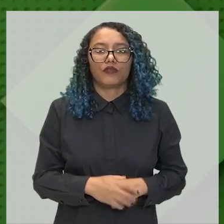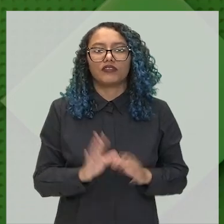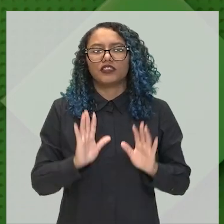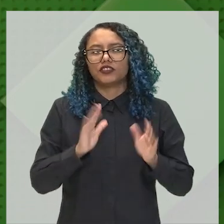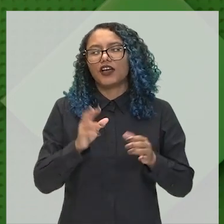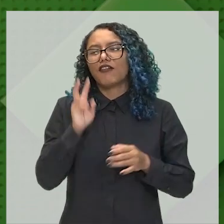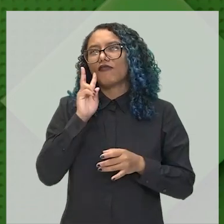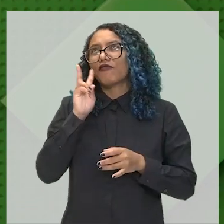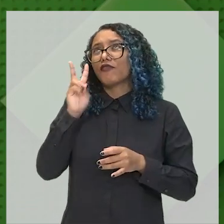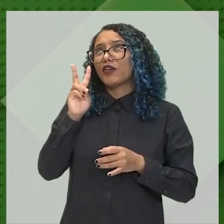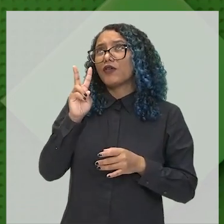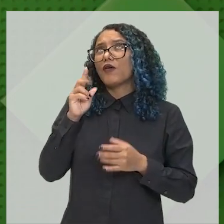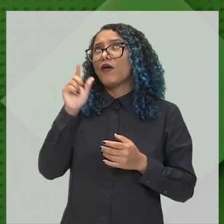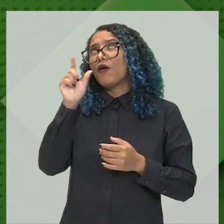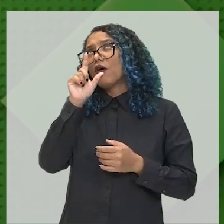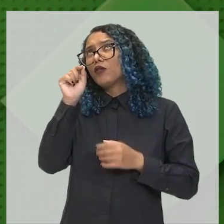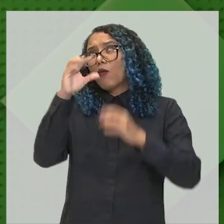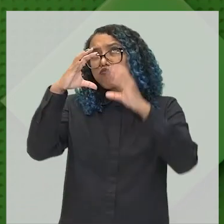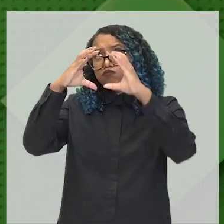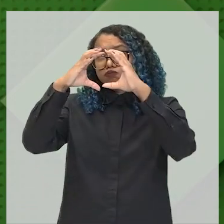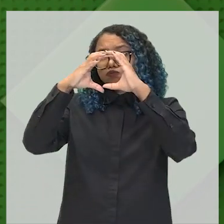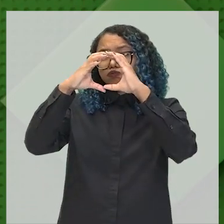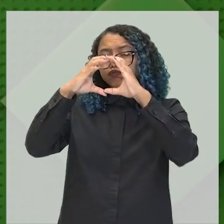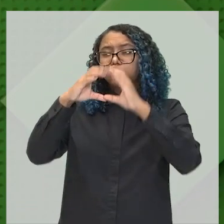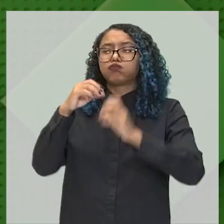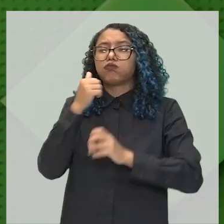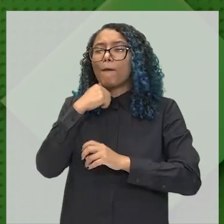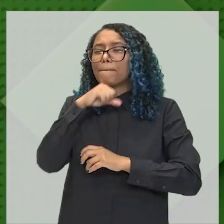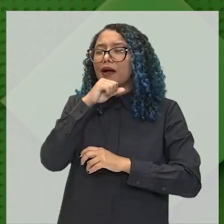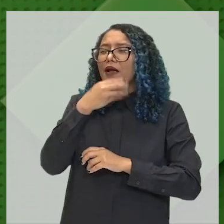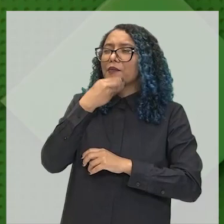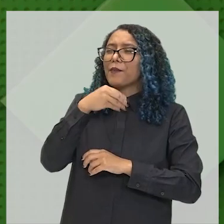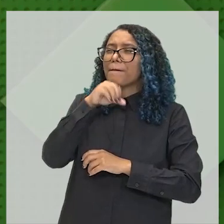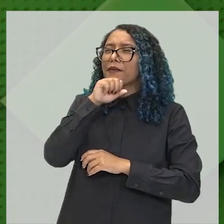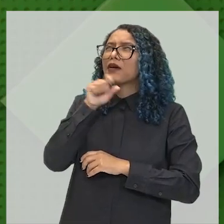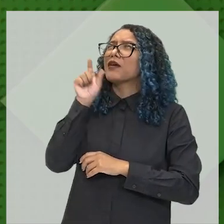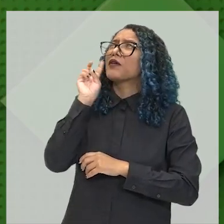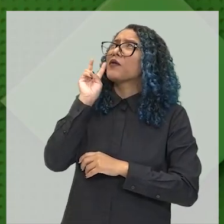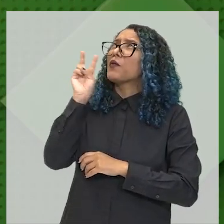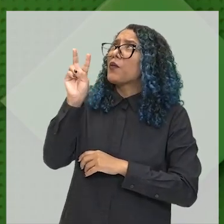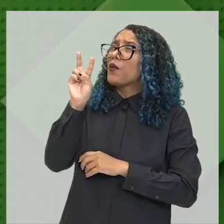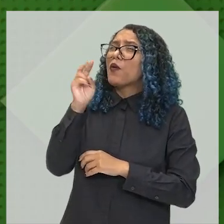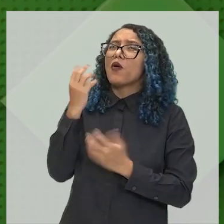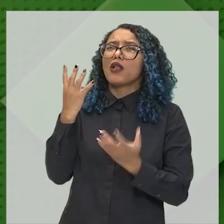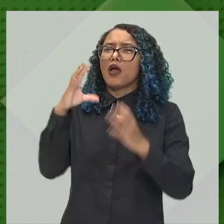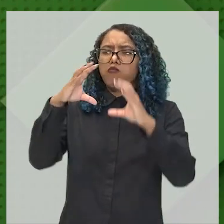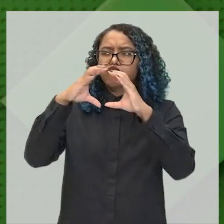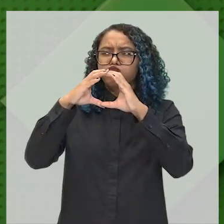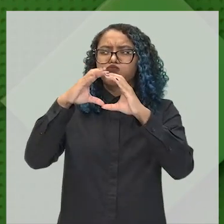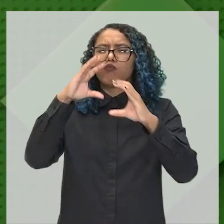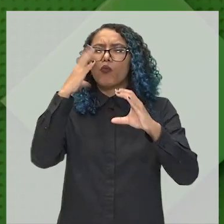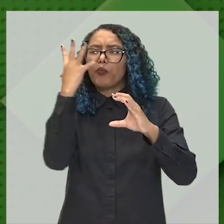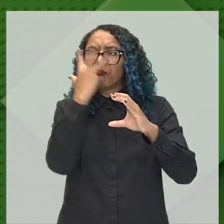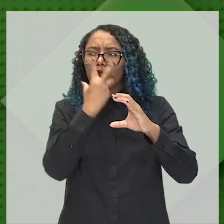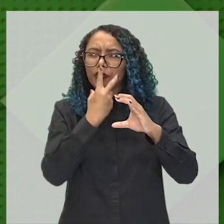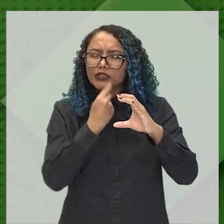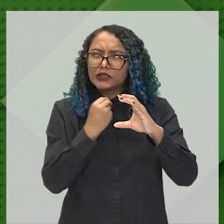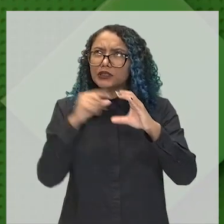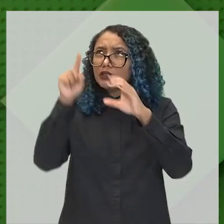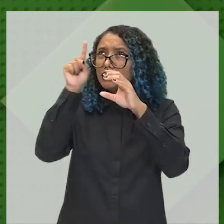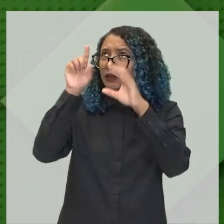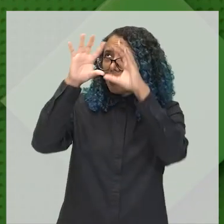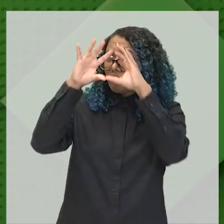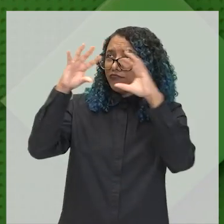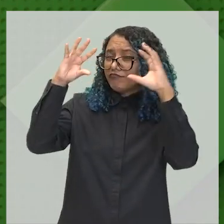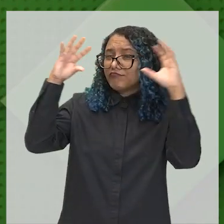lua cheia e disse, olha mamãe, olha papai, né? E olha aquela lua bonita ali no céu. Então,